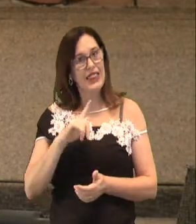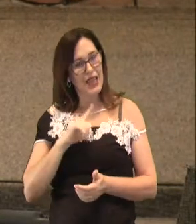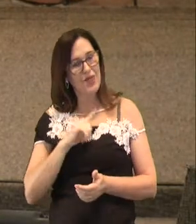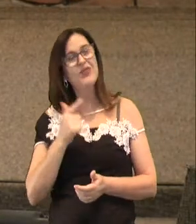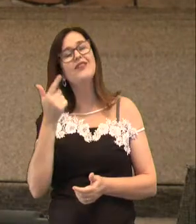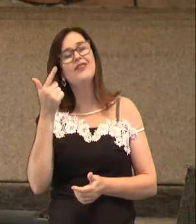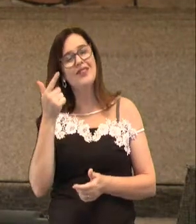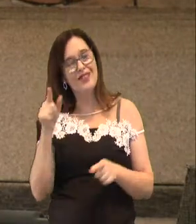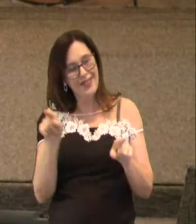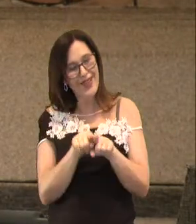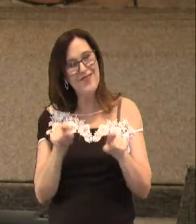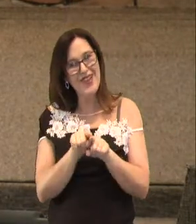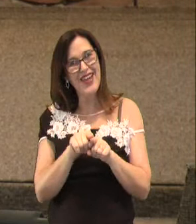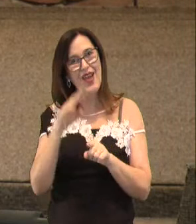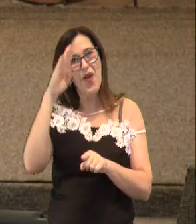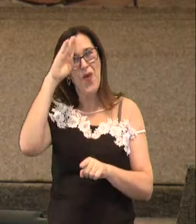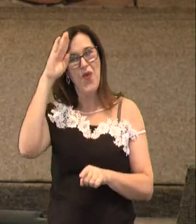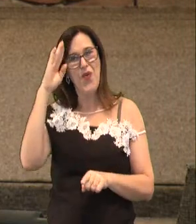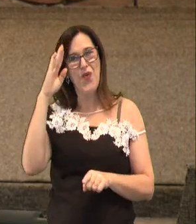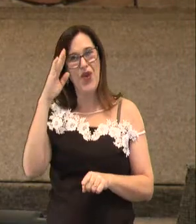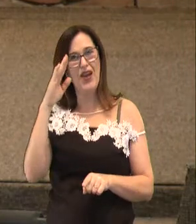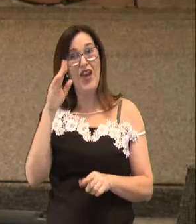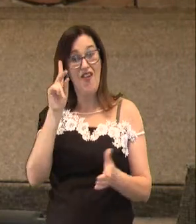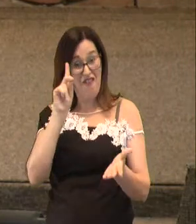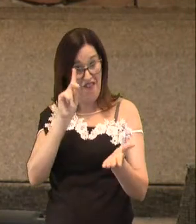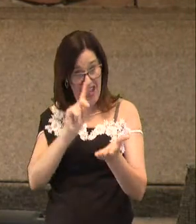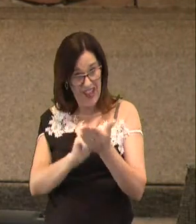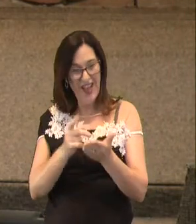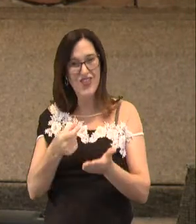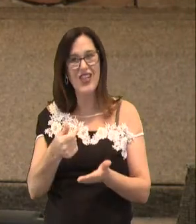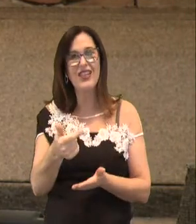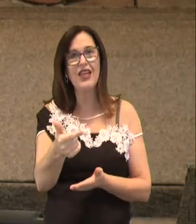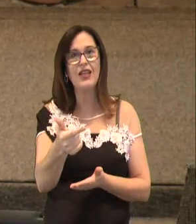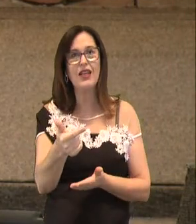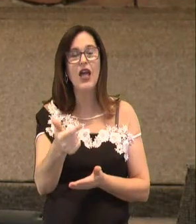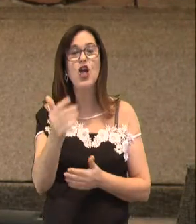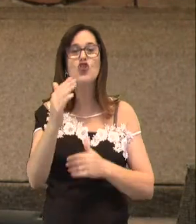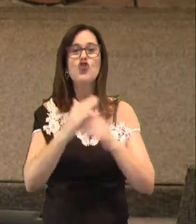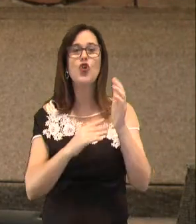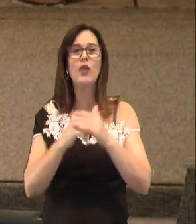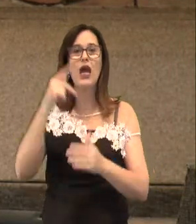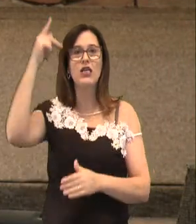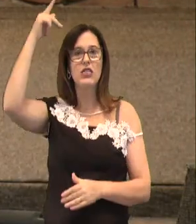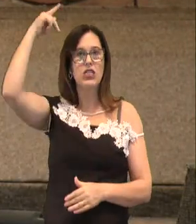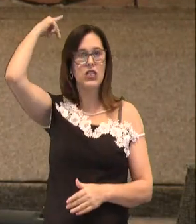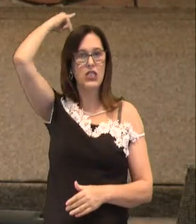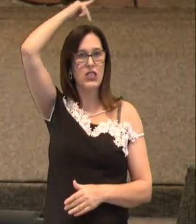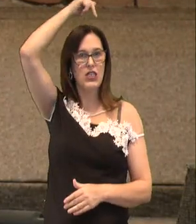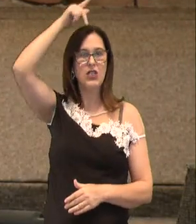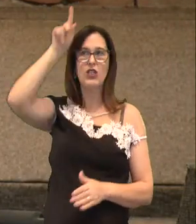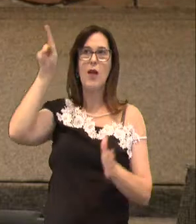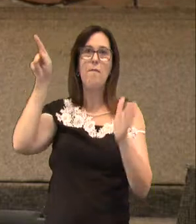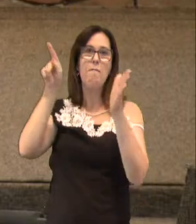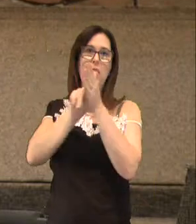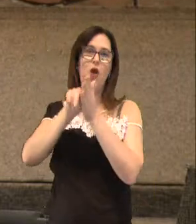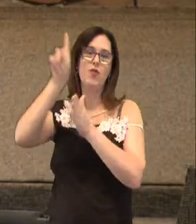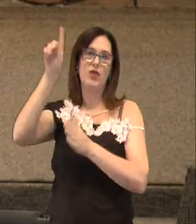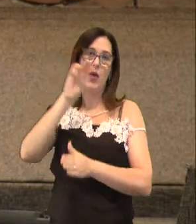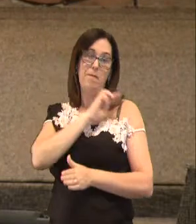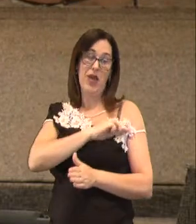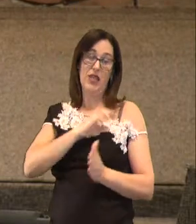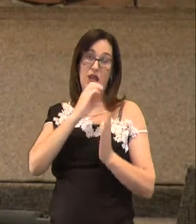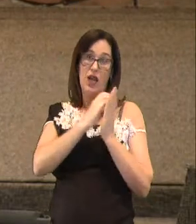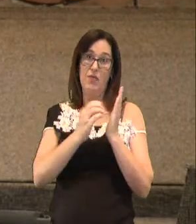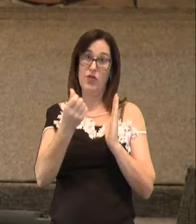um princípio espiritual, mais uma verdade eterna, agora sobre a santidade de Deus. Mateus capítulo